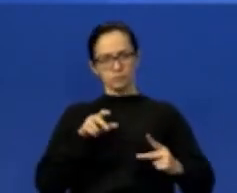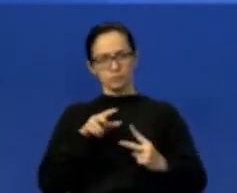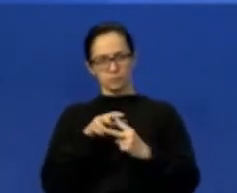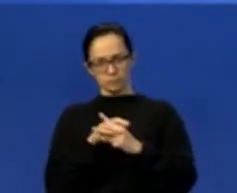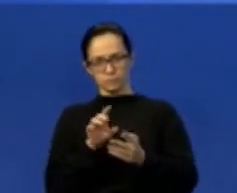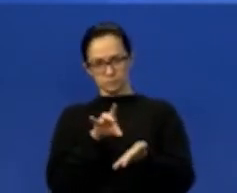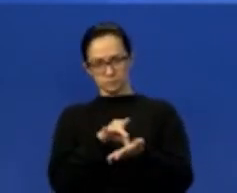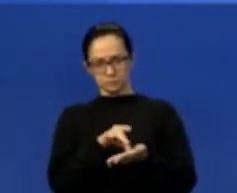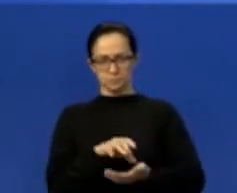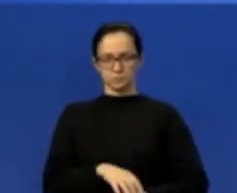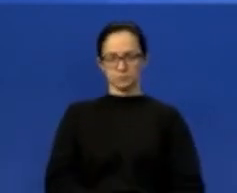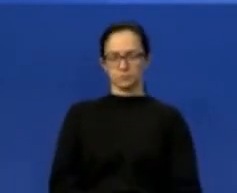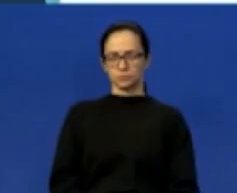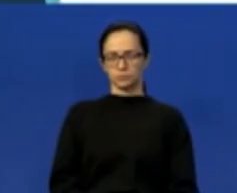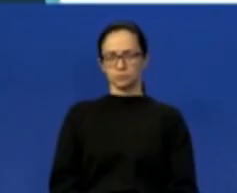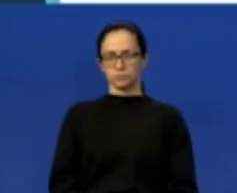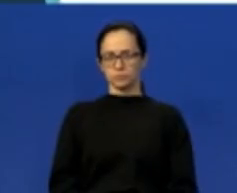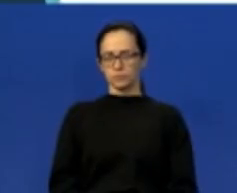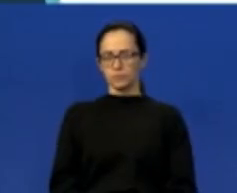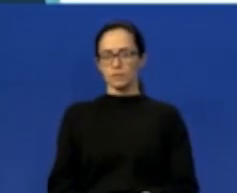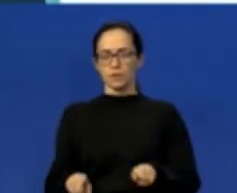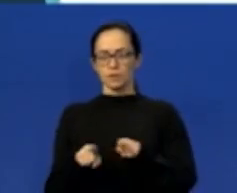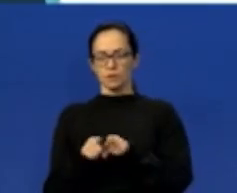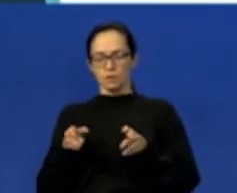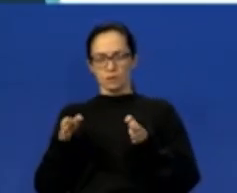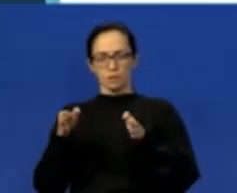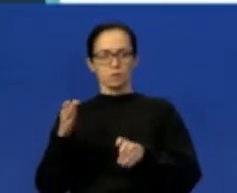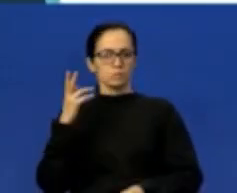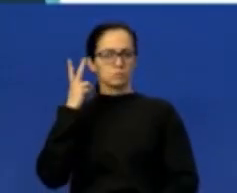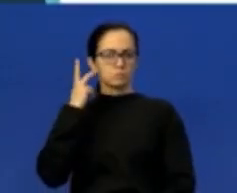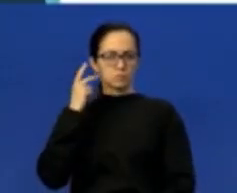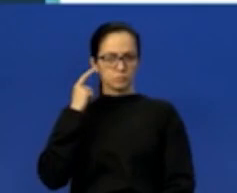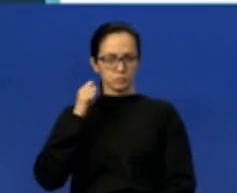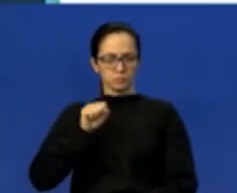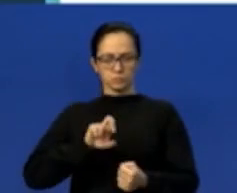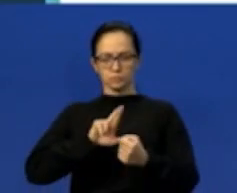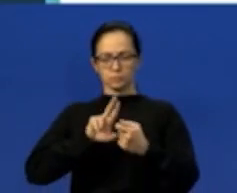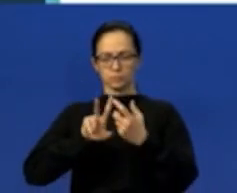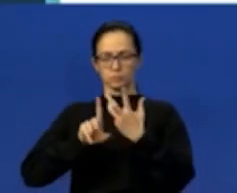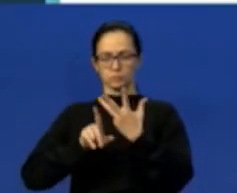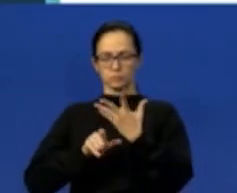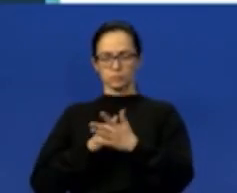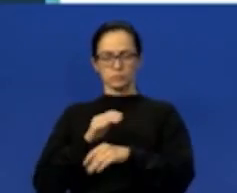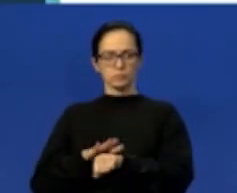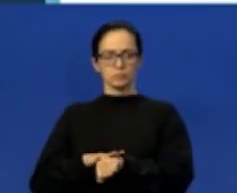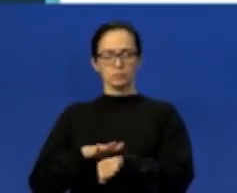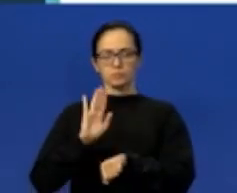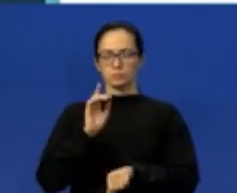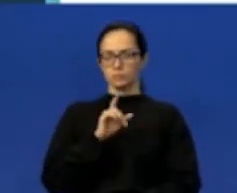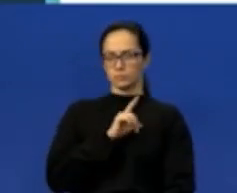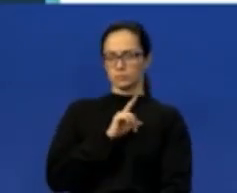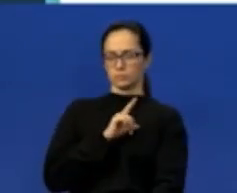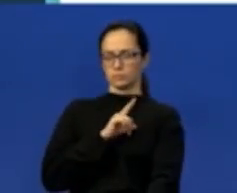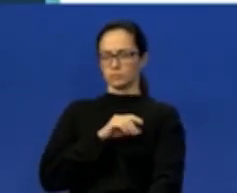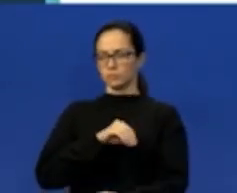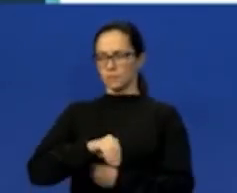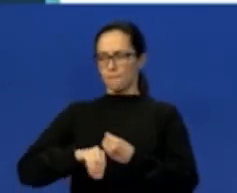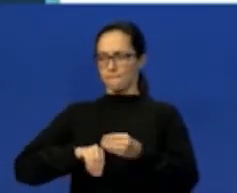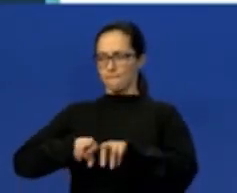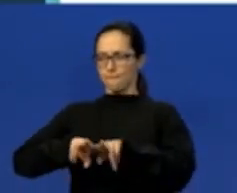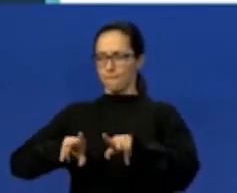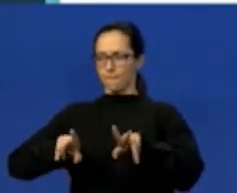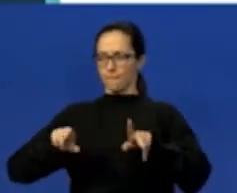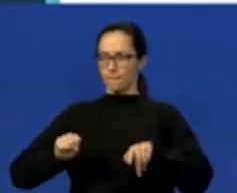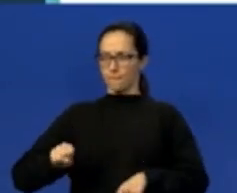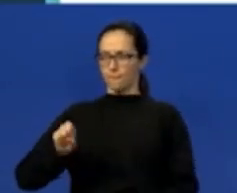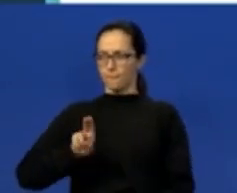tá? As academias convencionais, elas são mais generalistas, elas misturam várias modalidades,